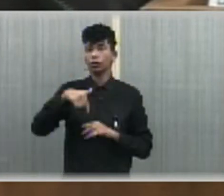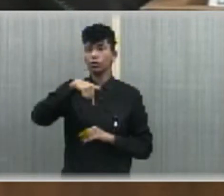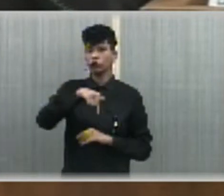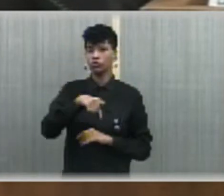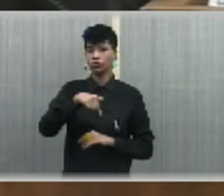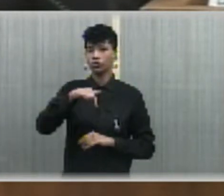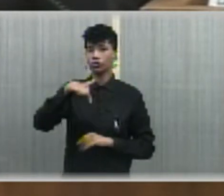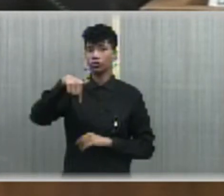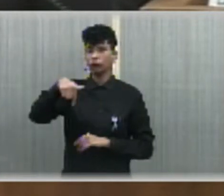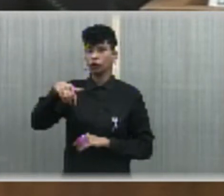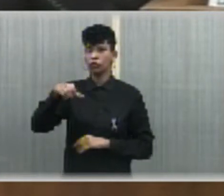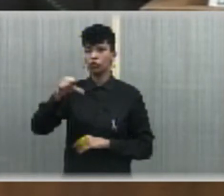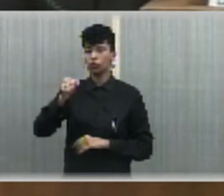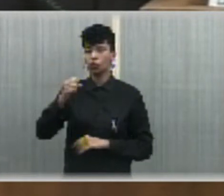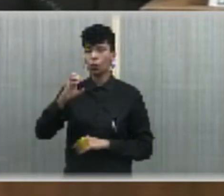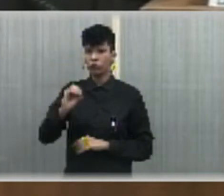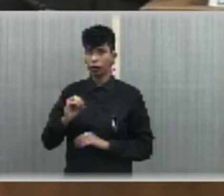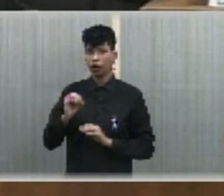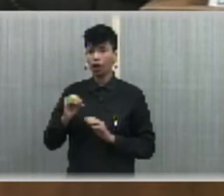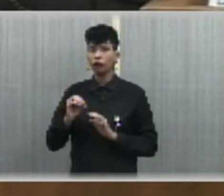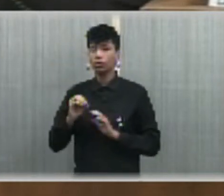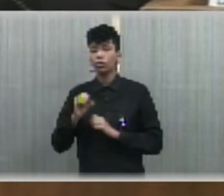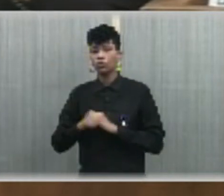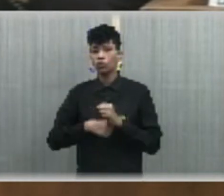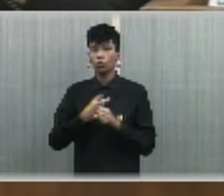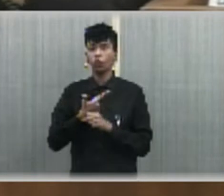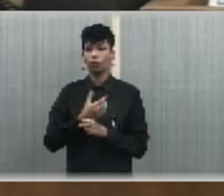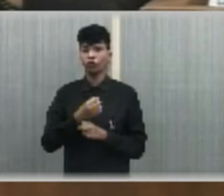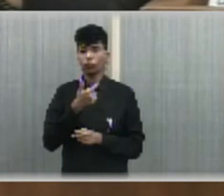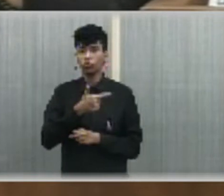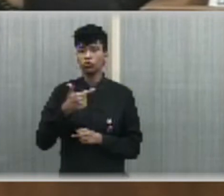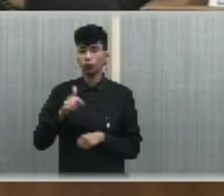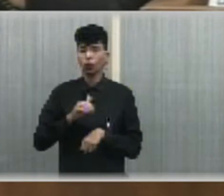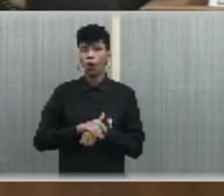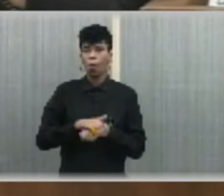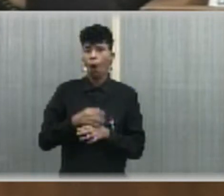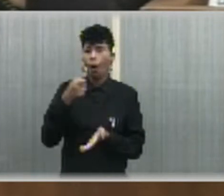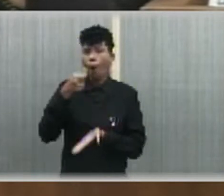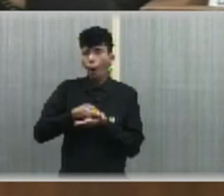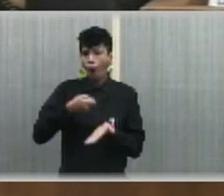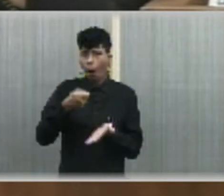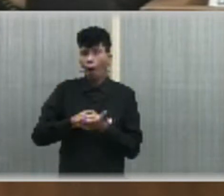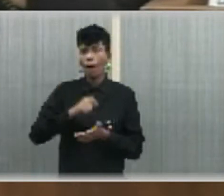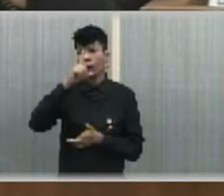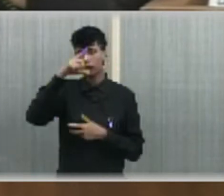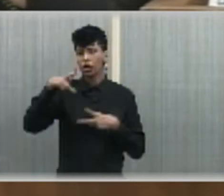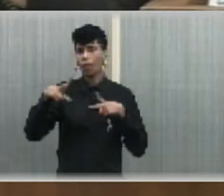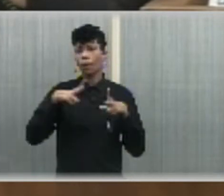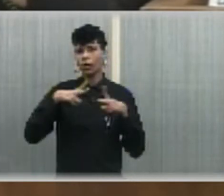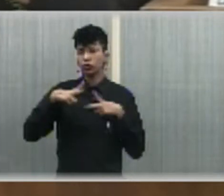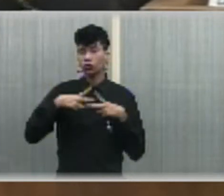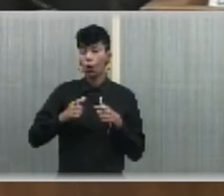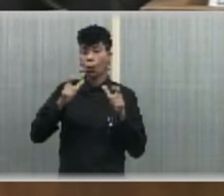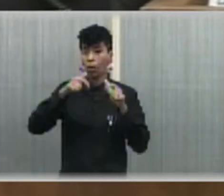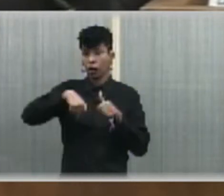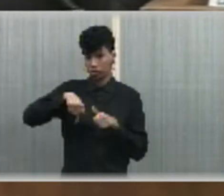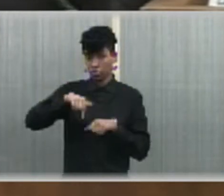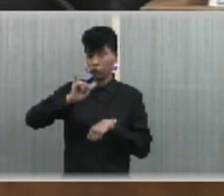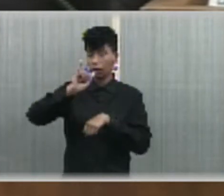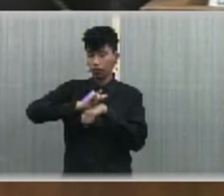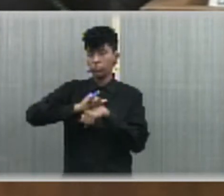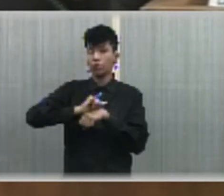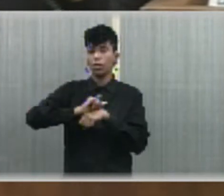7.780 de 2022, de autoria do deputado Gessivaldo Isaías, que obriga os hospitais privados localizados no estado do Piauí a